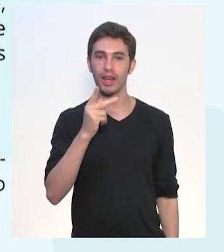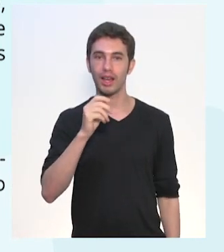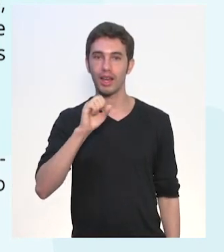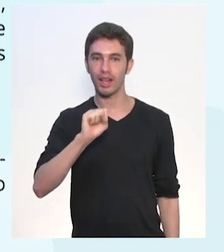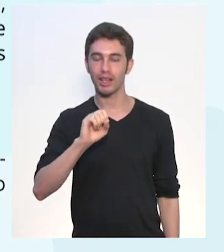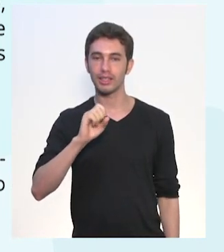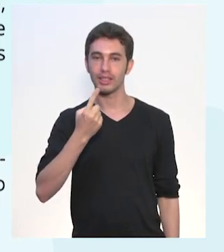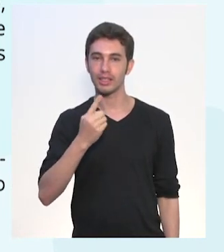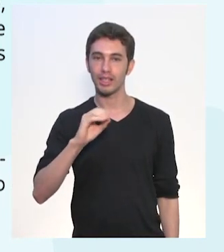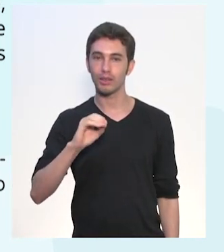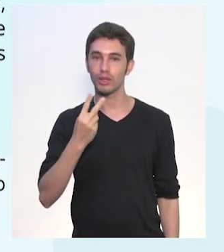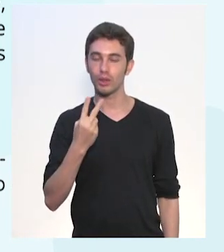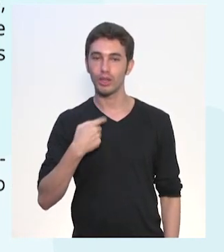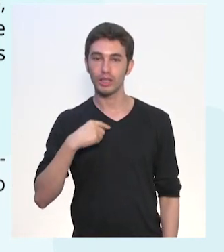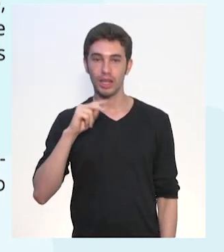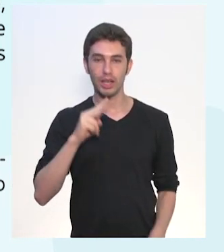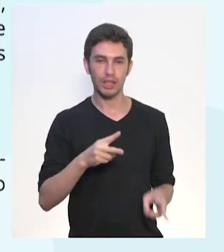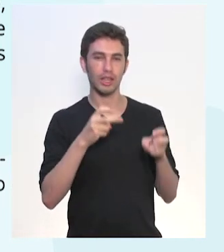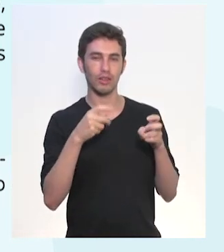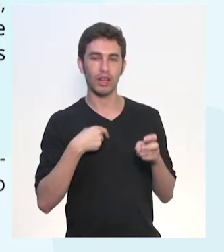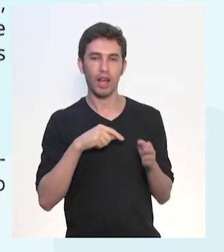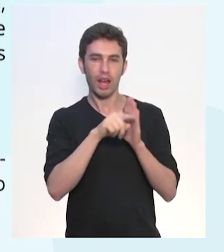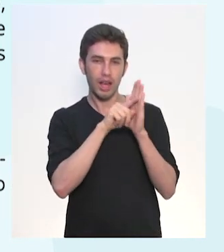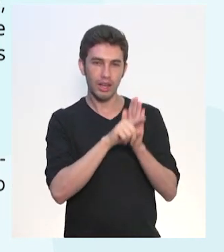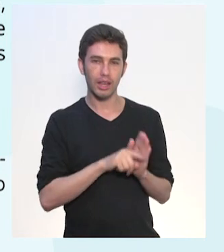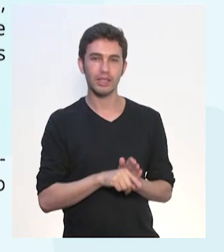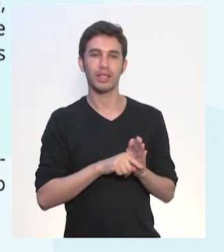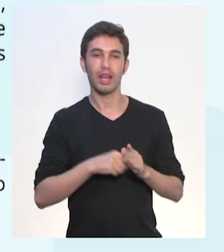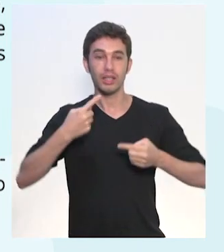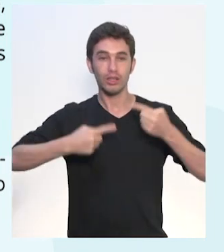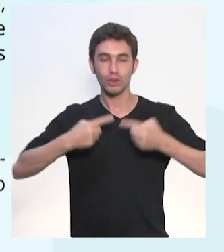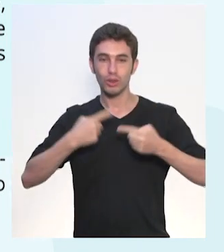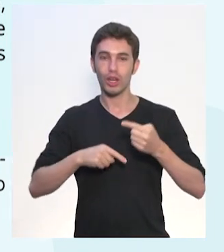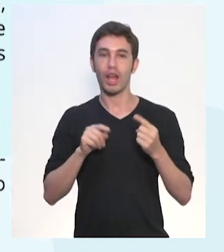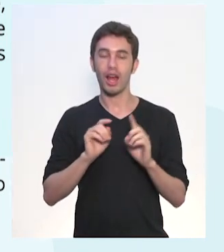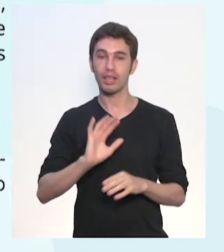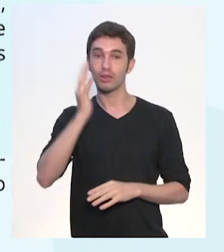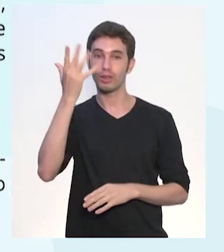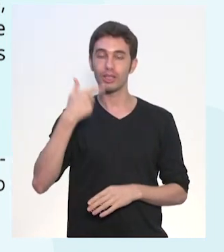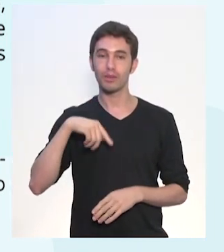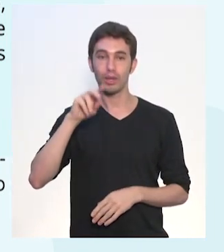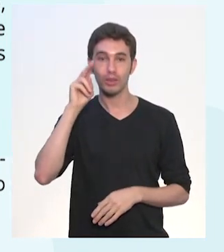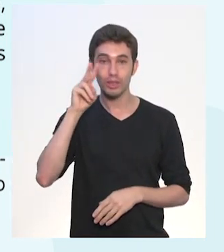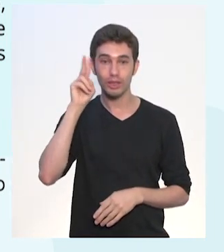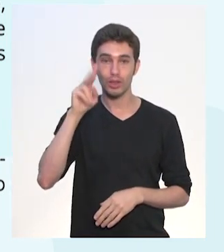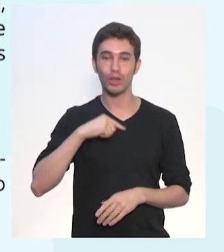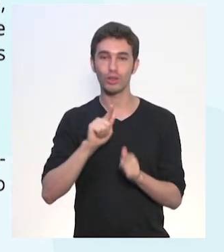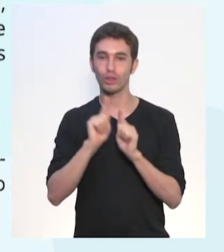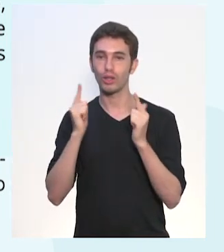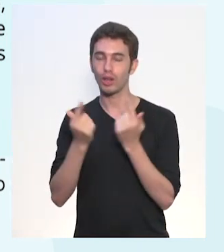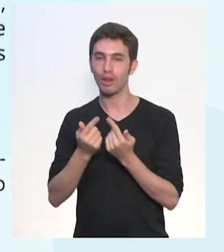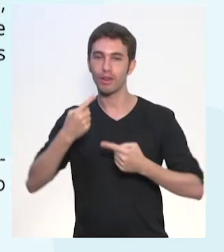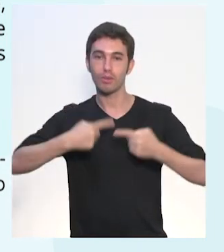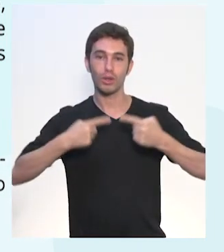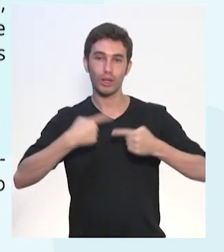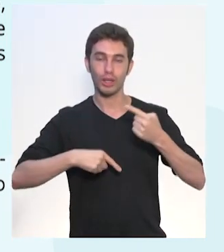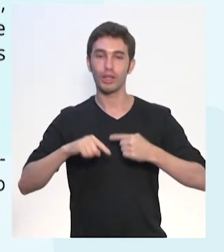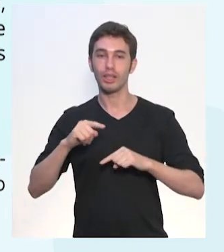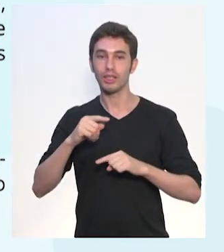102, identificar, analisar e discutir as circunstâncias históricas, geográficas, políticas,